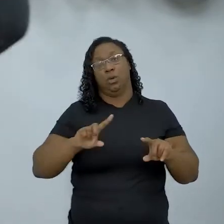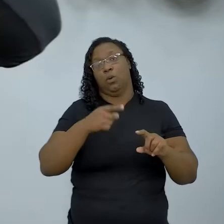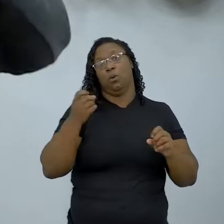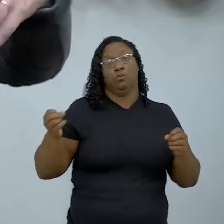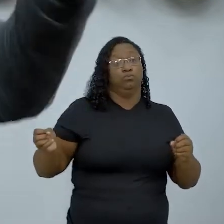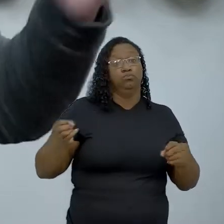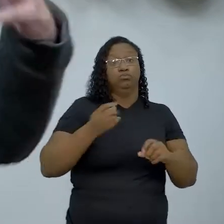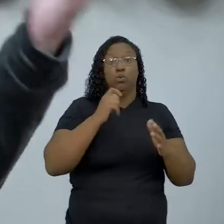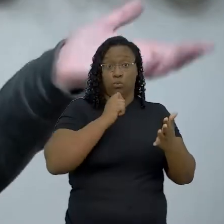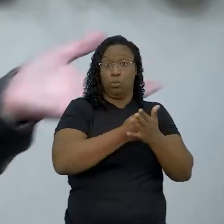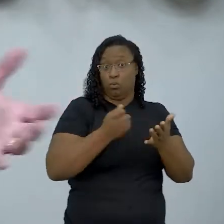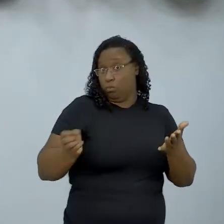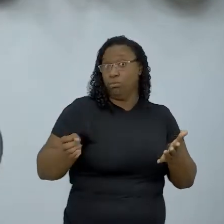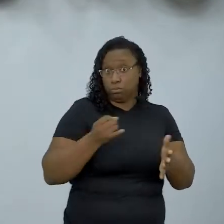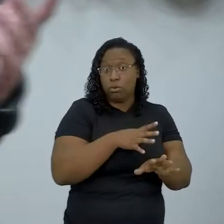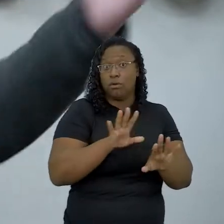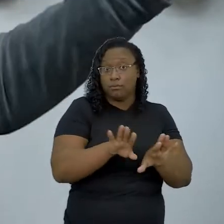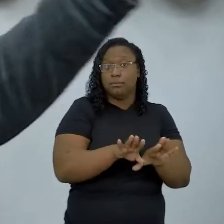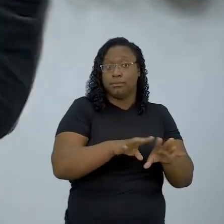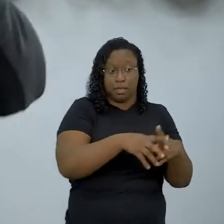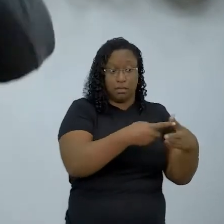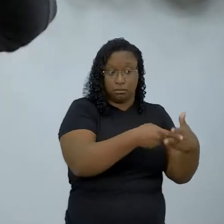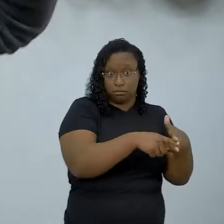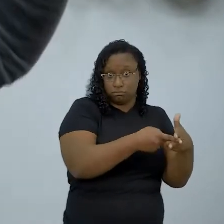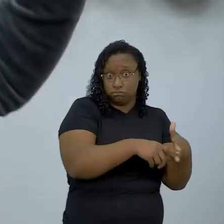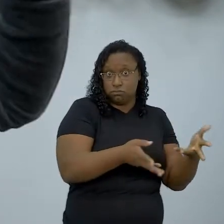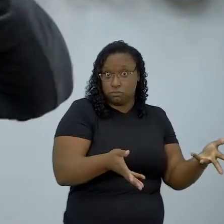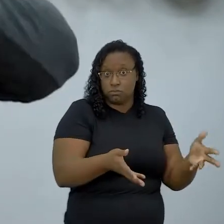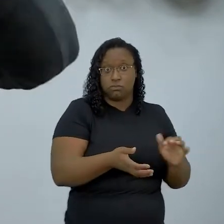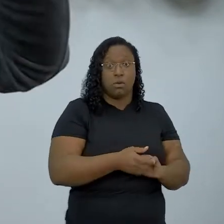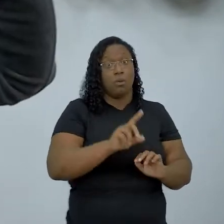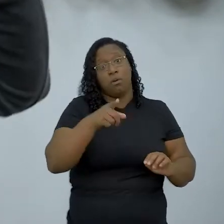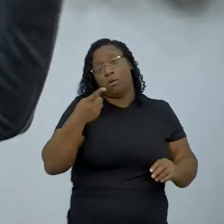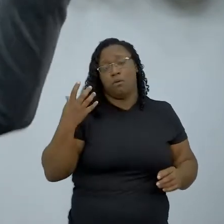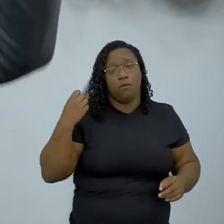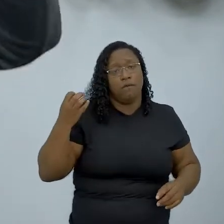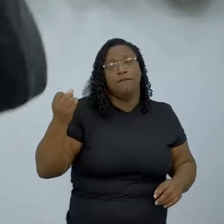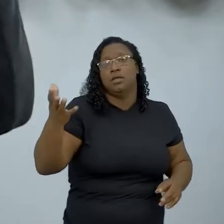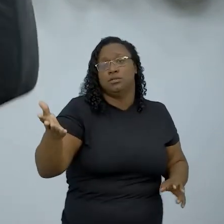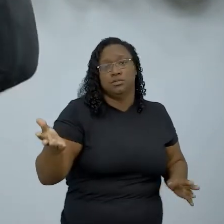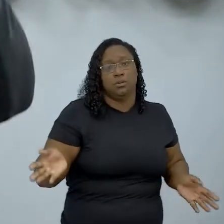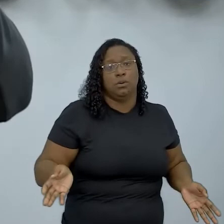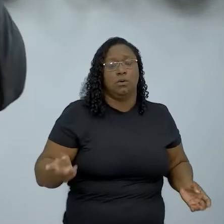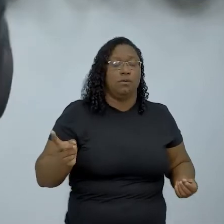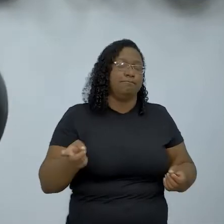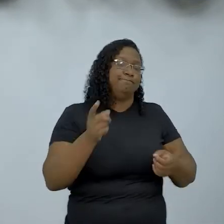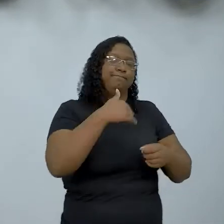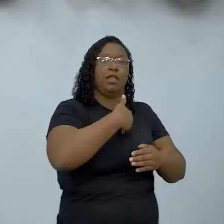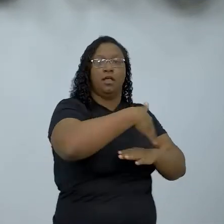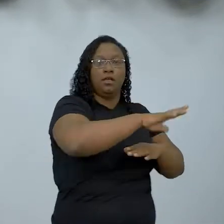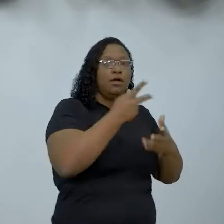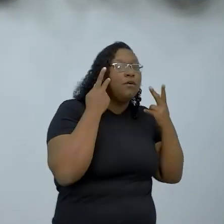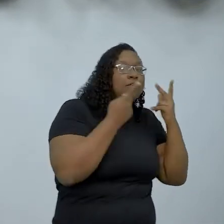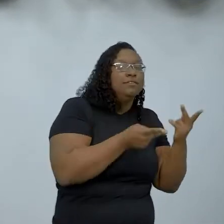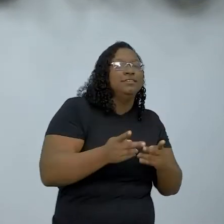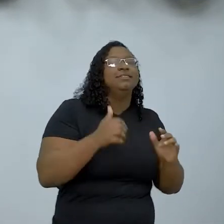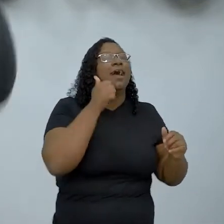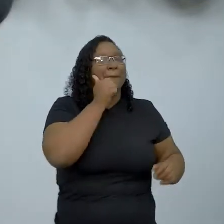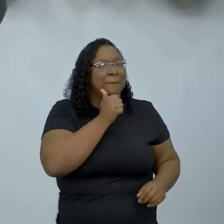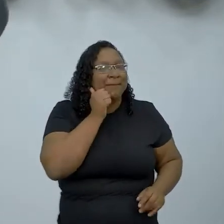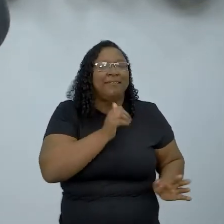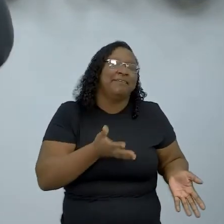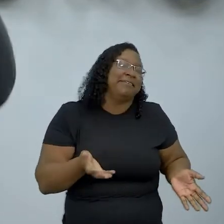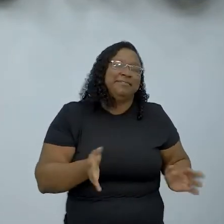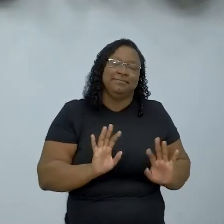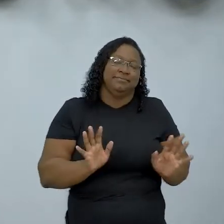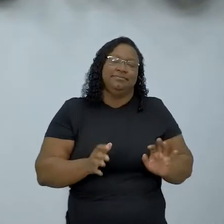deu esse, consertou, que tava quebrado, ou ela realmente ficou fora de casa e deu uma sumida, porque dela, pra essa queda aí, que realmente foi uma queda estranha. Foi